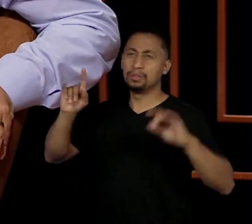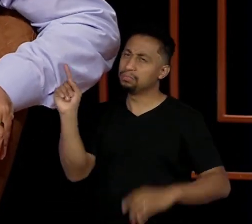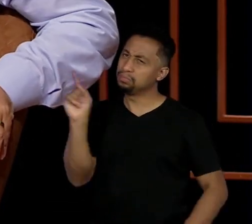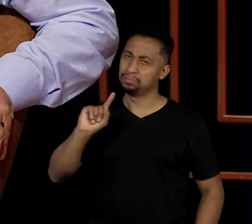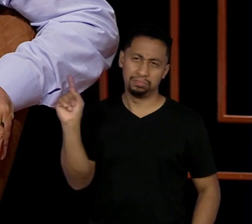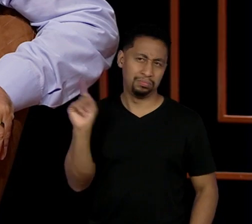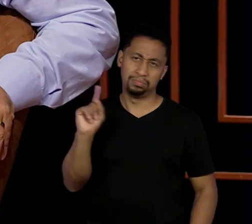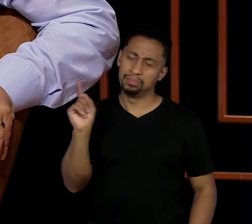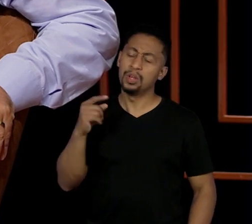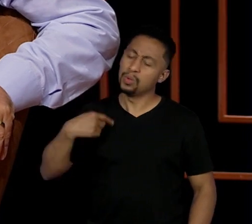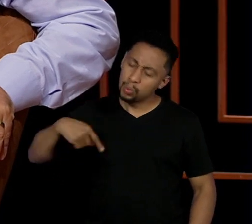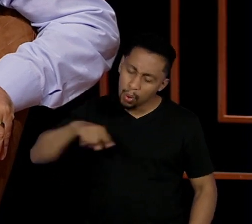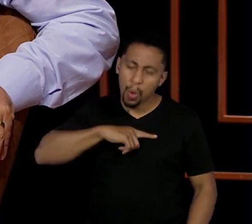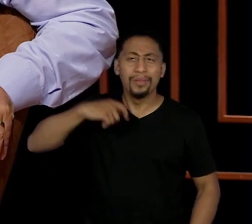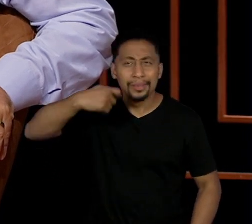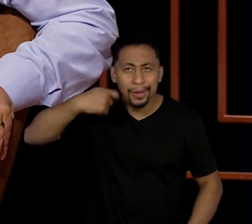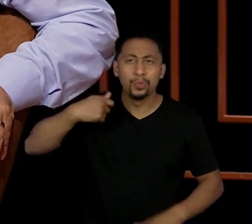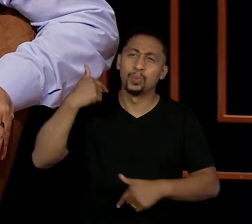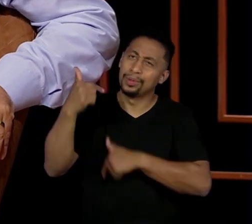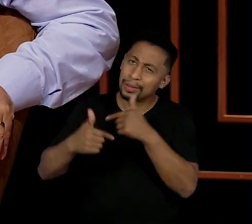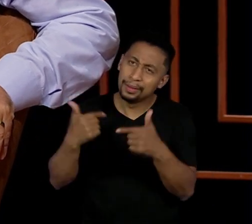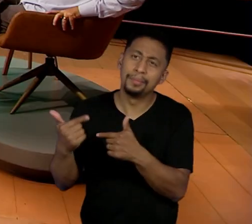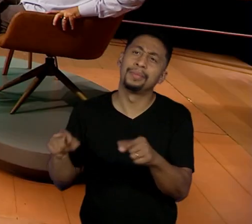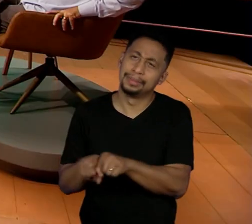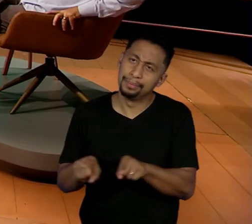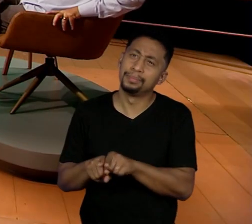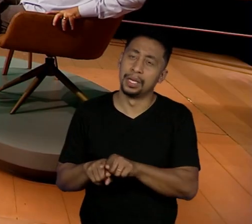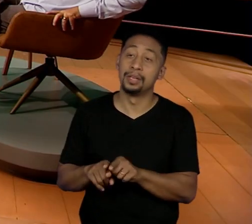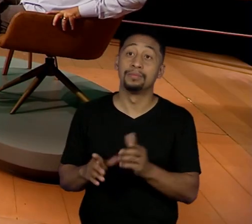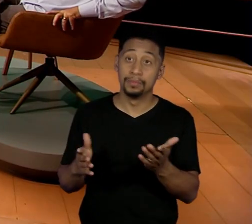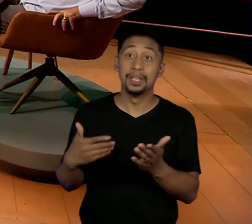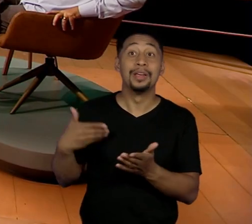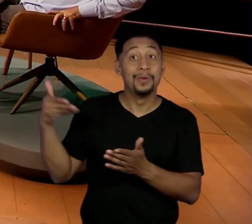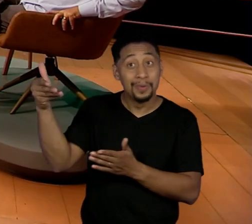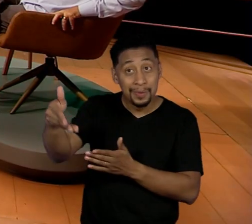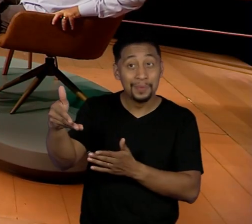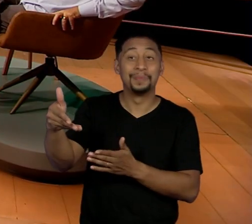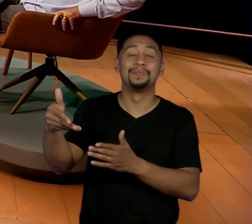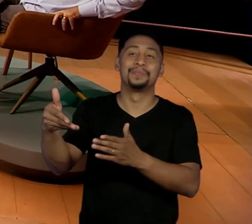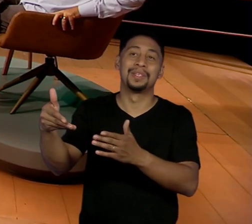aí na batalha, no trabalho. E eu fui escriturário B.